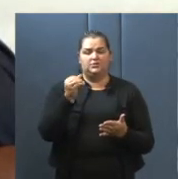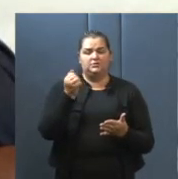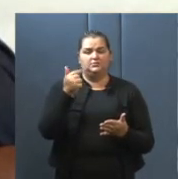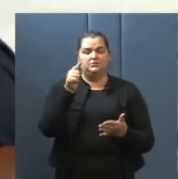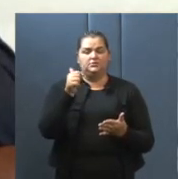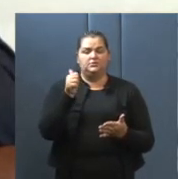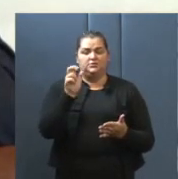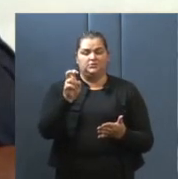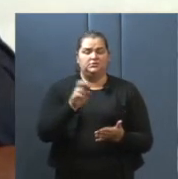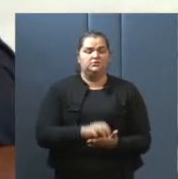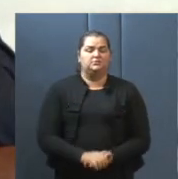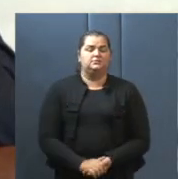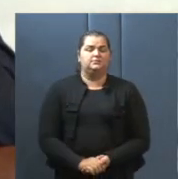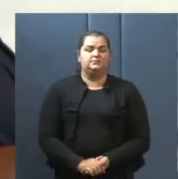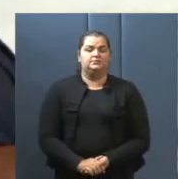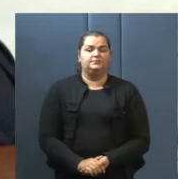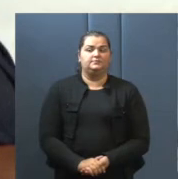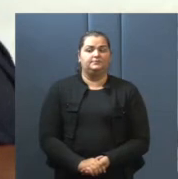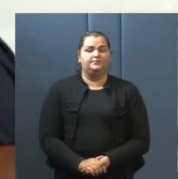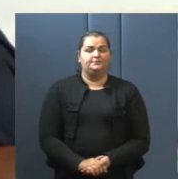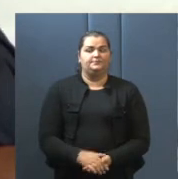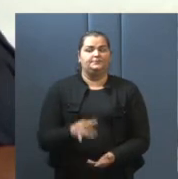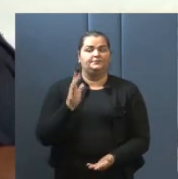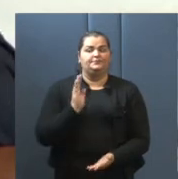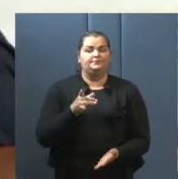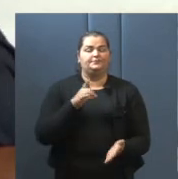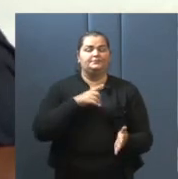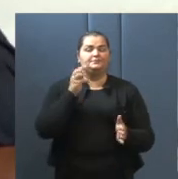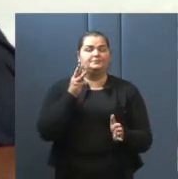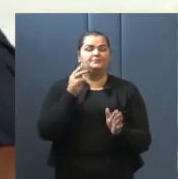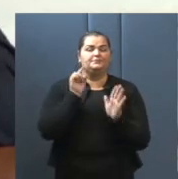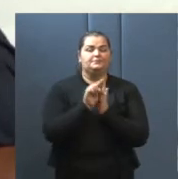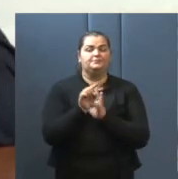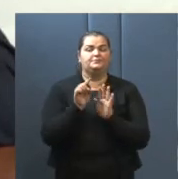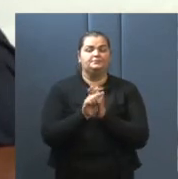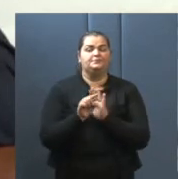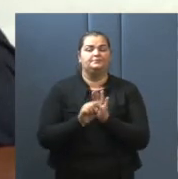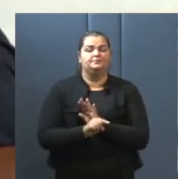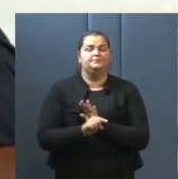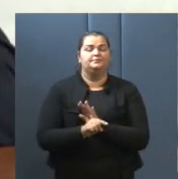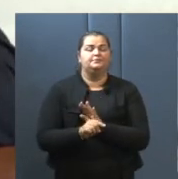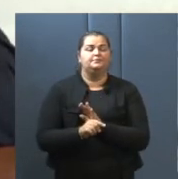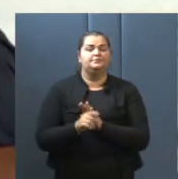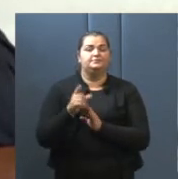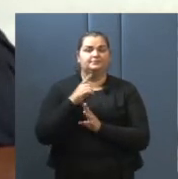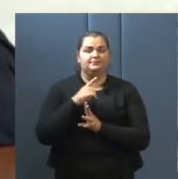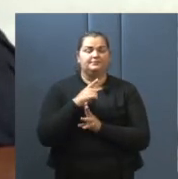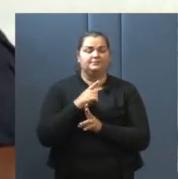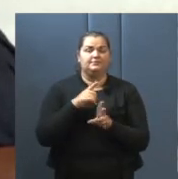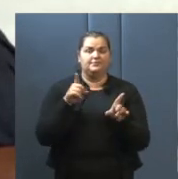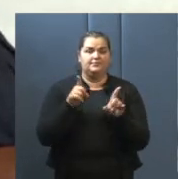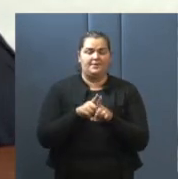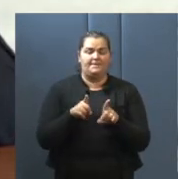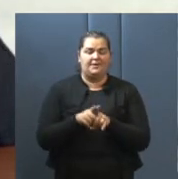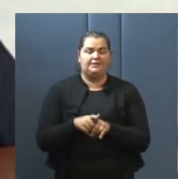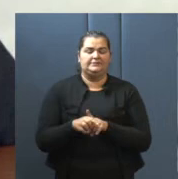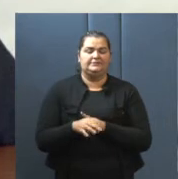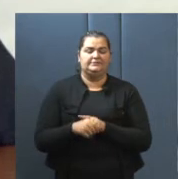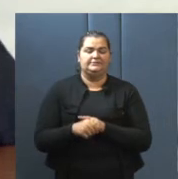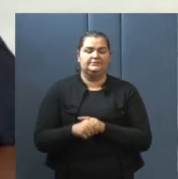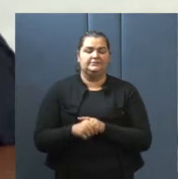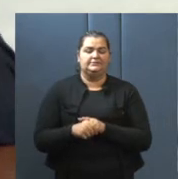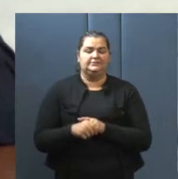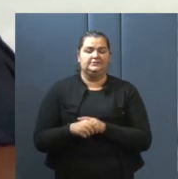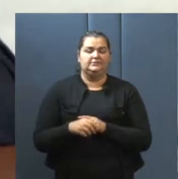meio-dia e 15, por aí. Eu tenho aqui já 3 perguntas que me chegaram, todas elas de